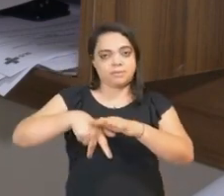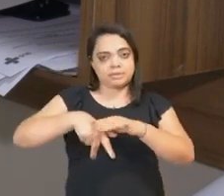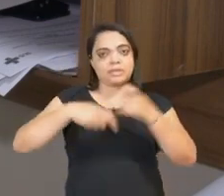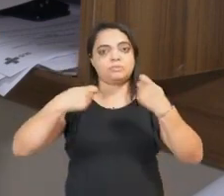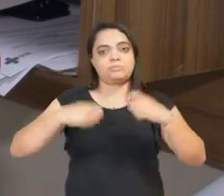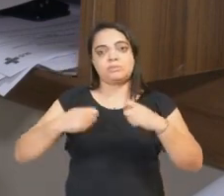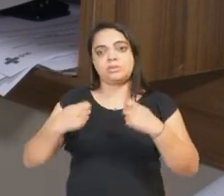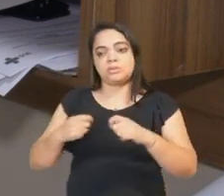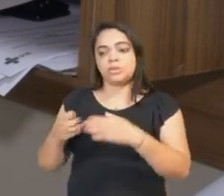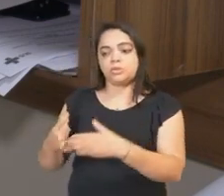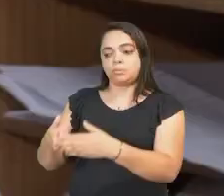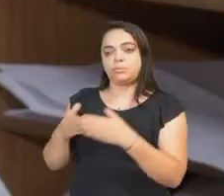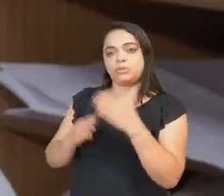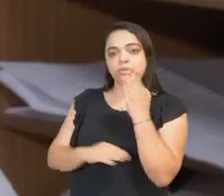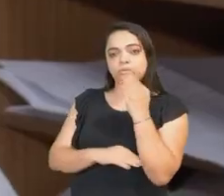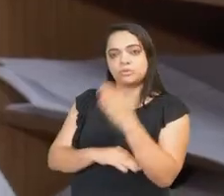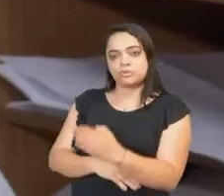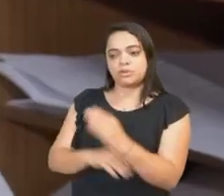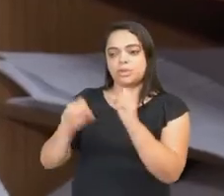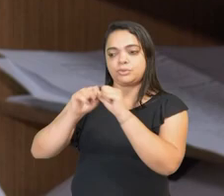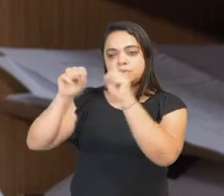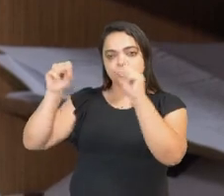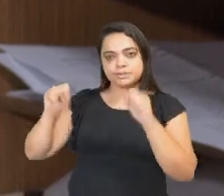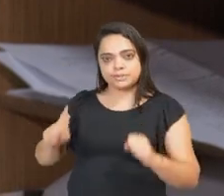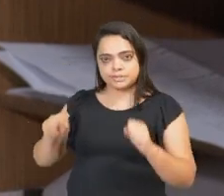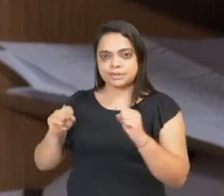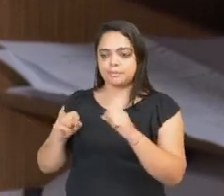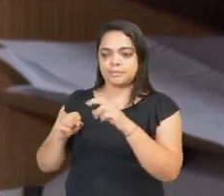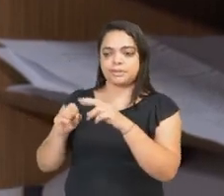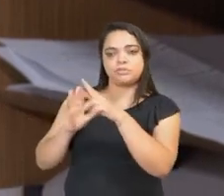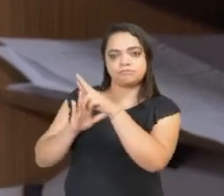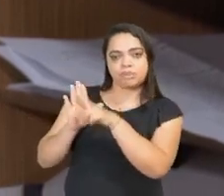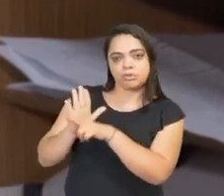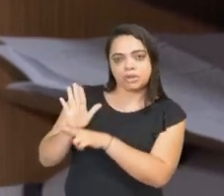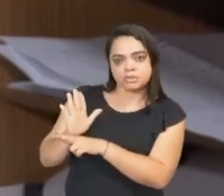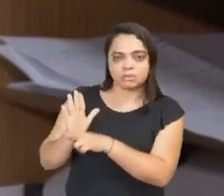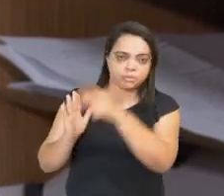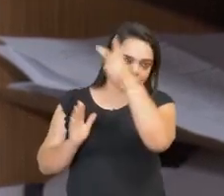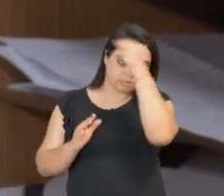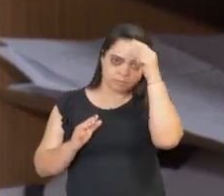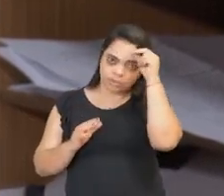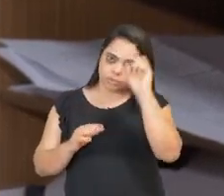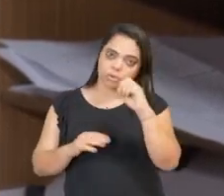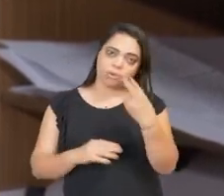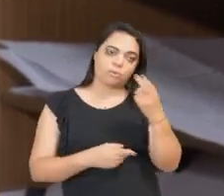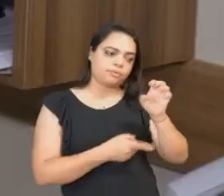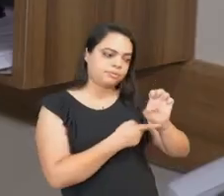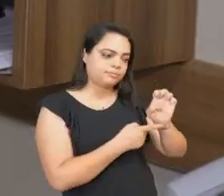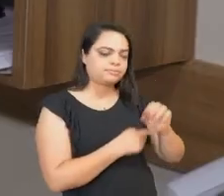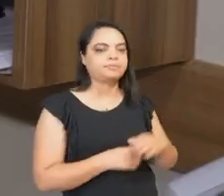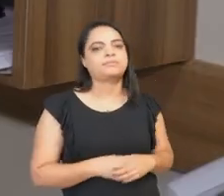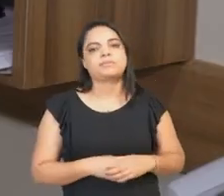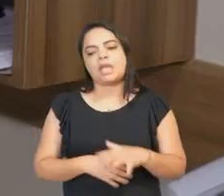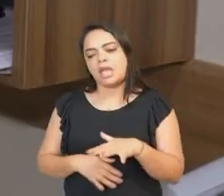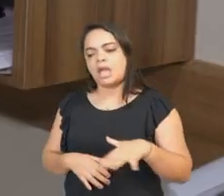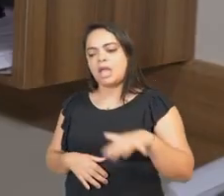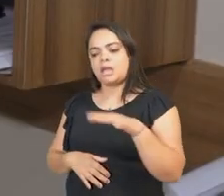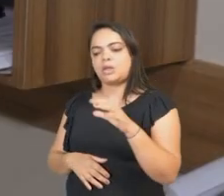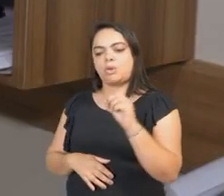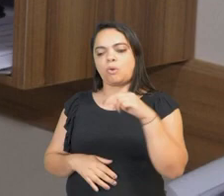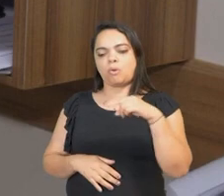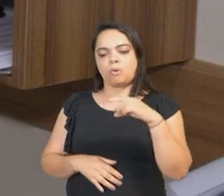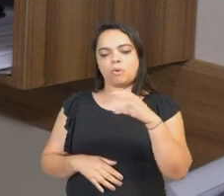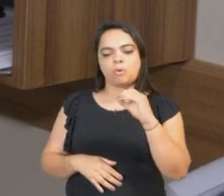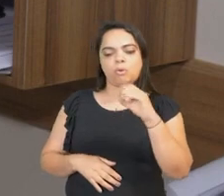precisam obter esse repasse diretamente do sistema de regulação Municipal e estadual o setor de Oncologia